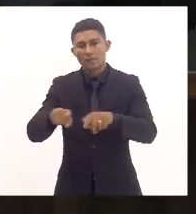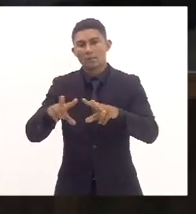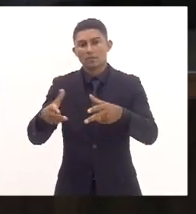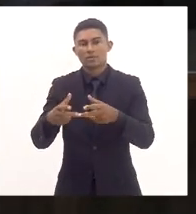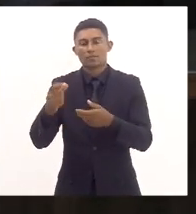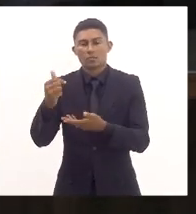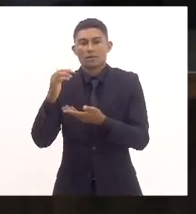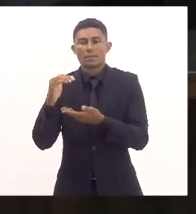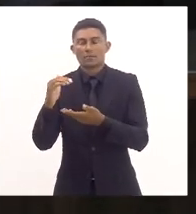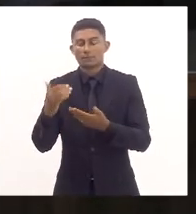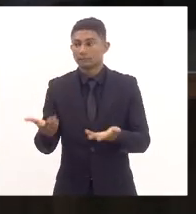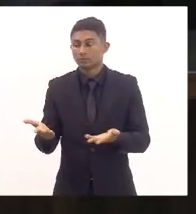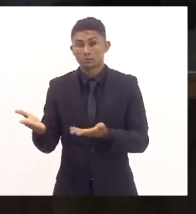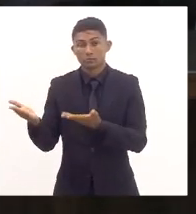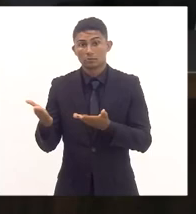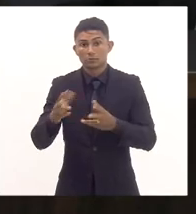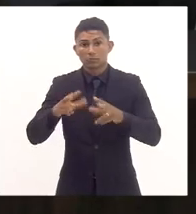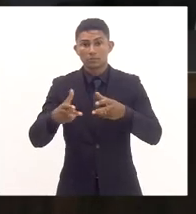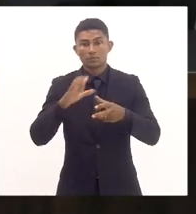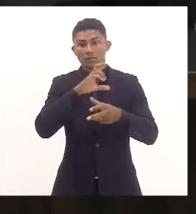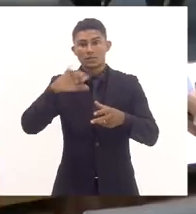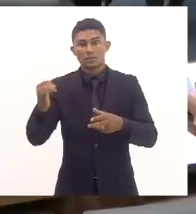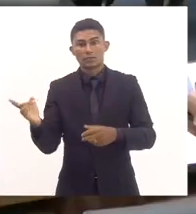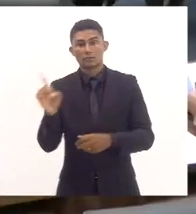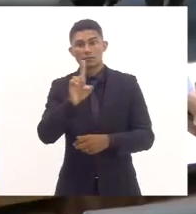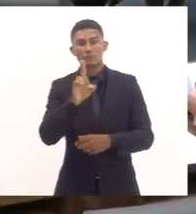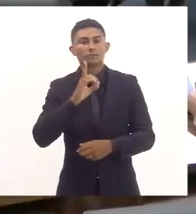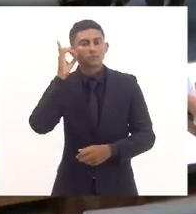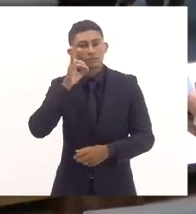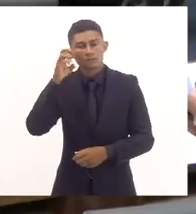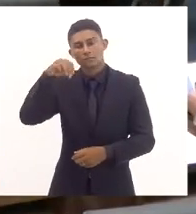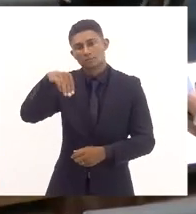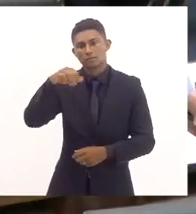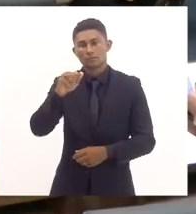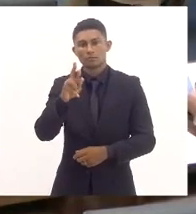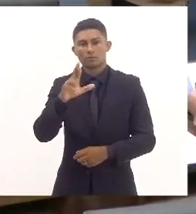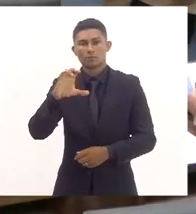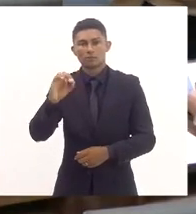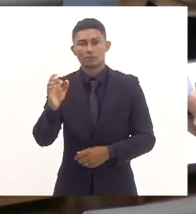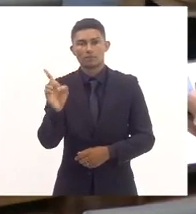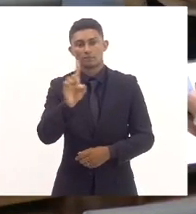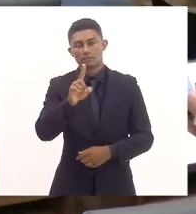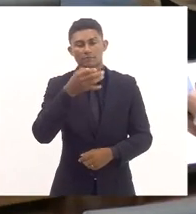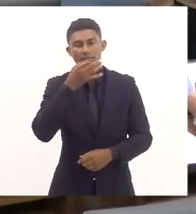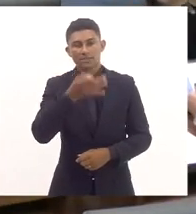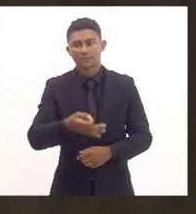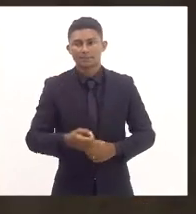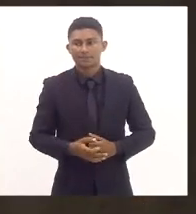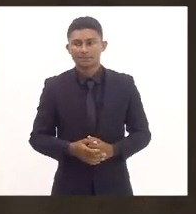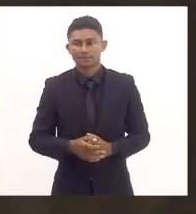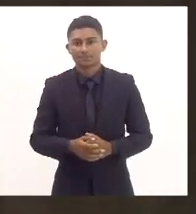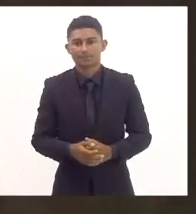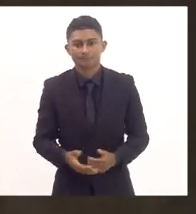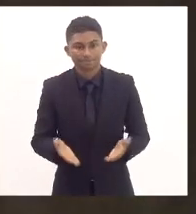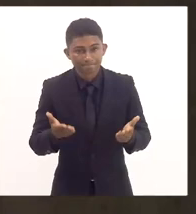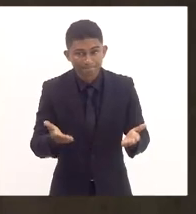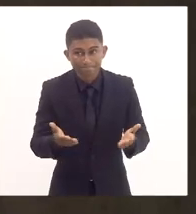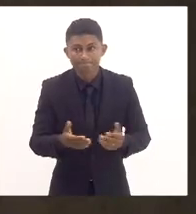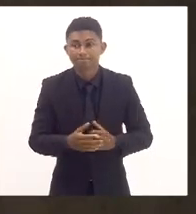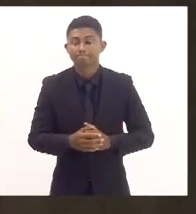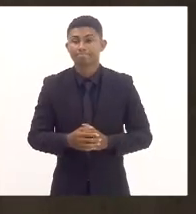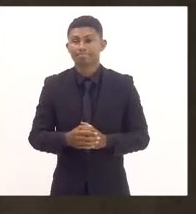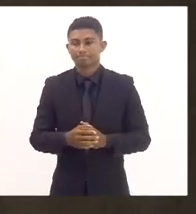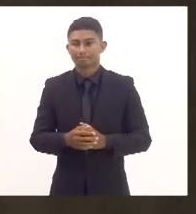pela comissão de quais são os Deputado Márcio Pacheco o seu presidente da mesma